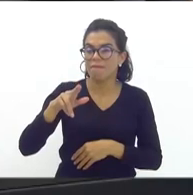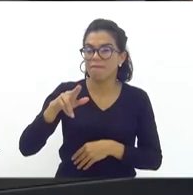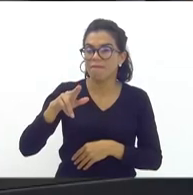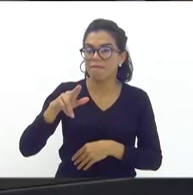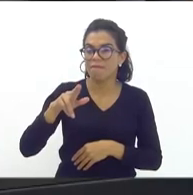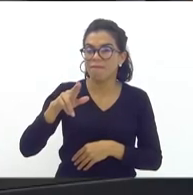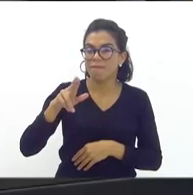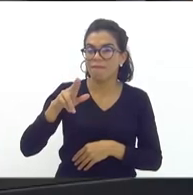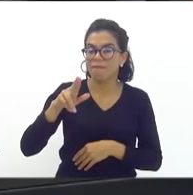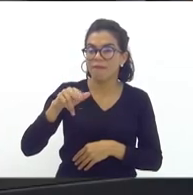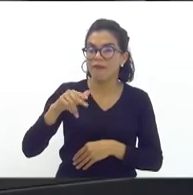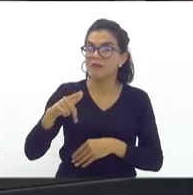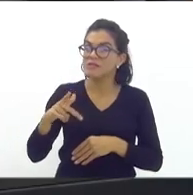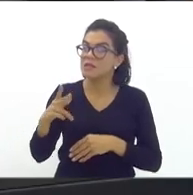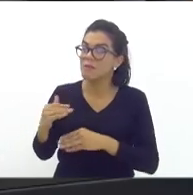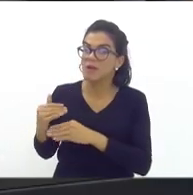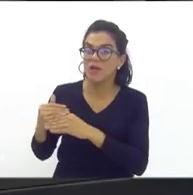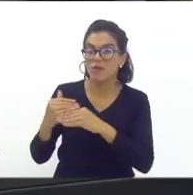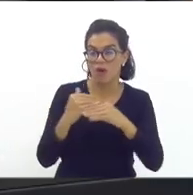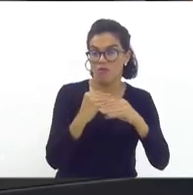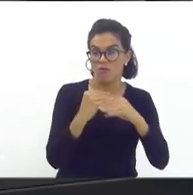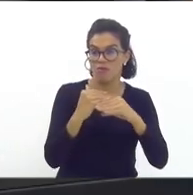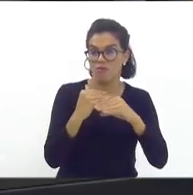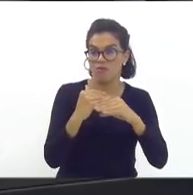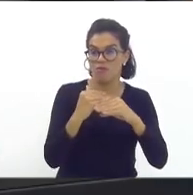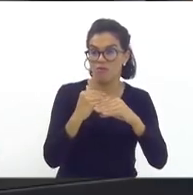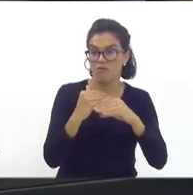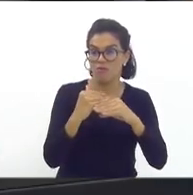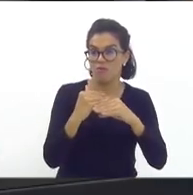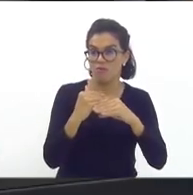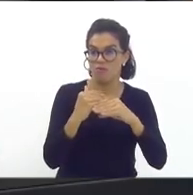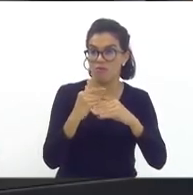você briga igual eu vou colocar deliberação